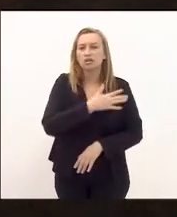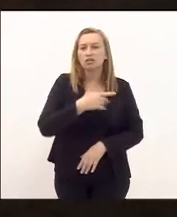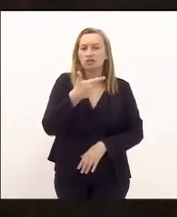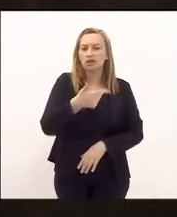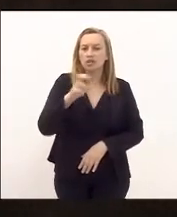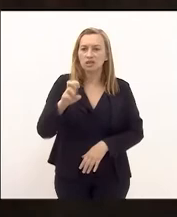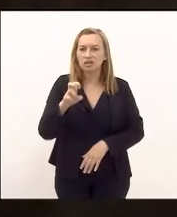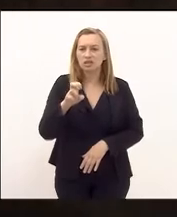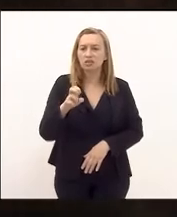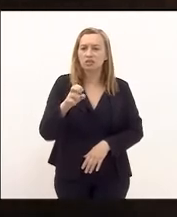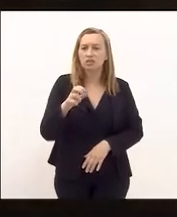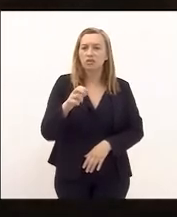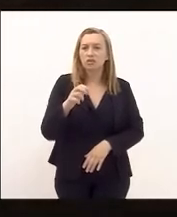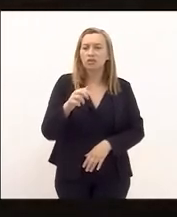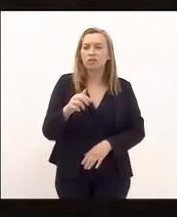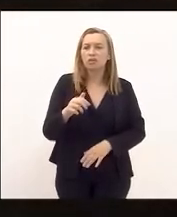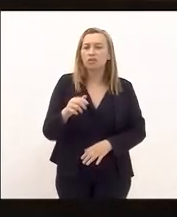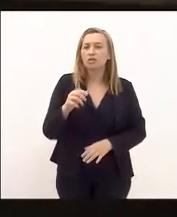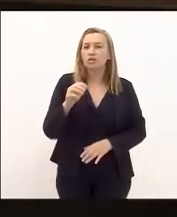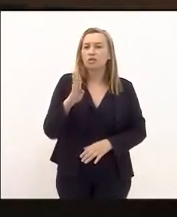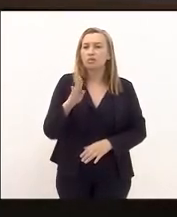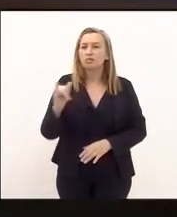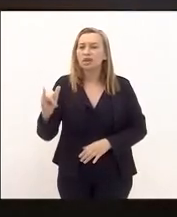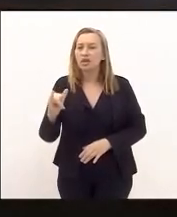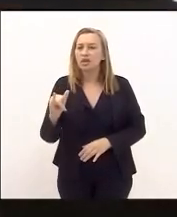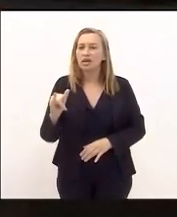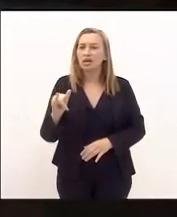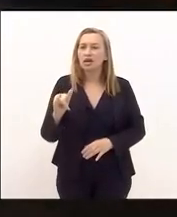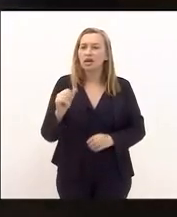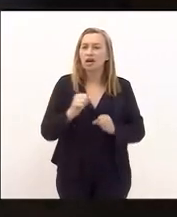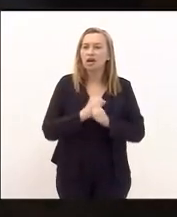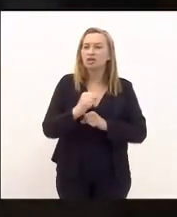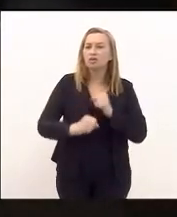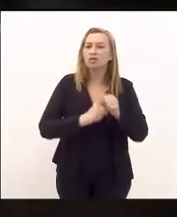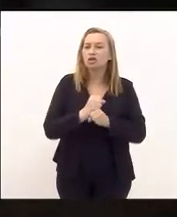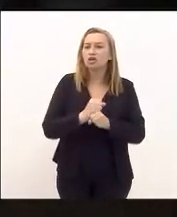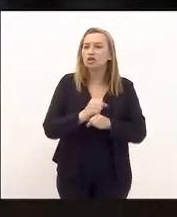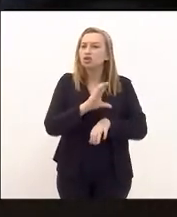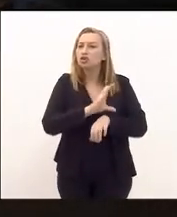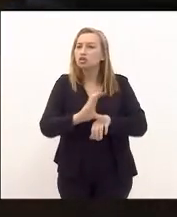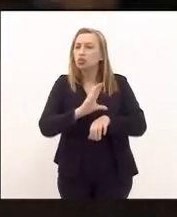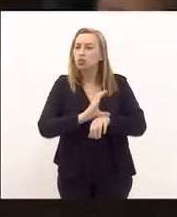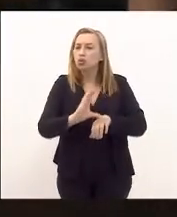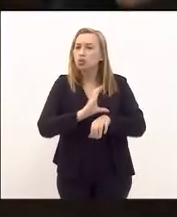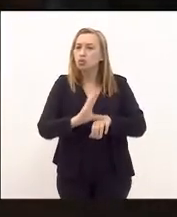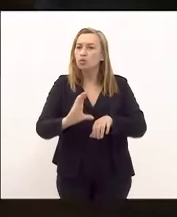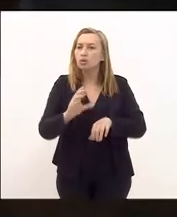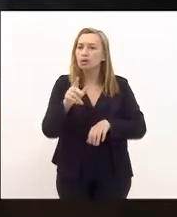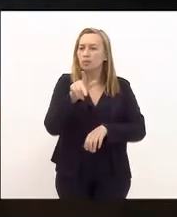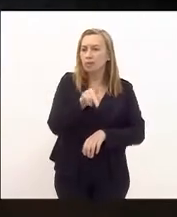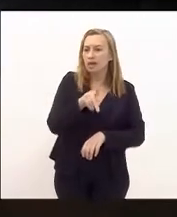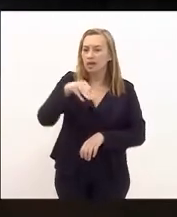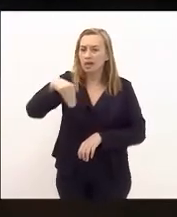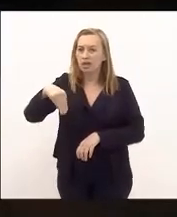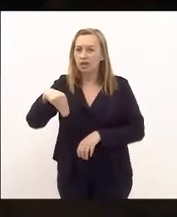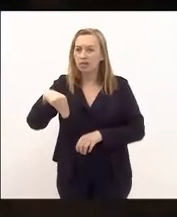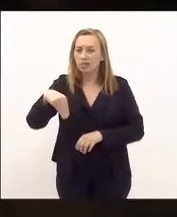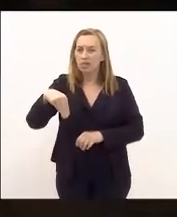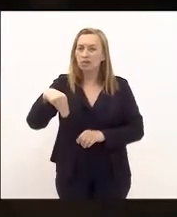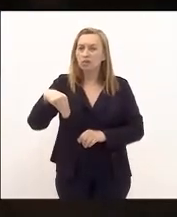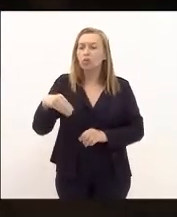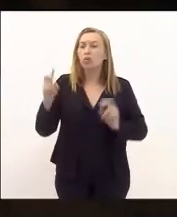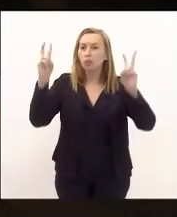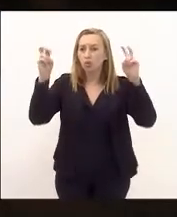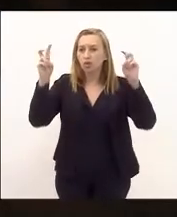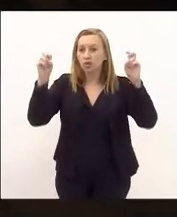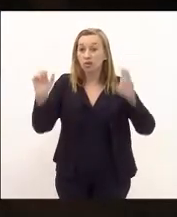e é público um plano bianual de cursos da PM. Eu quero fazer esse anúncio porque o tema é caro aqui para a